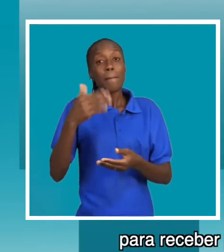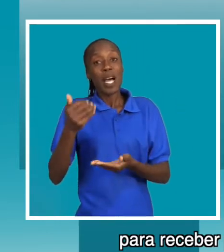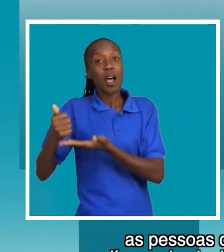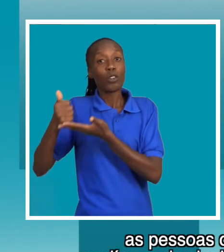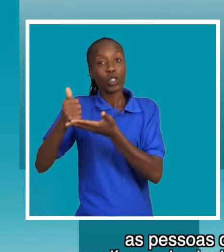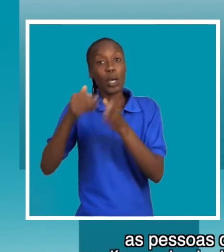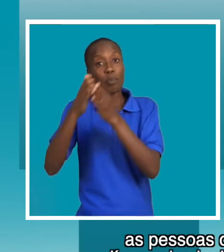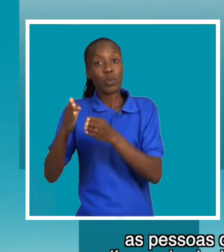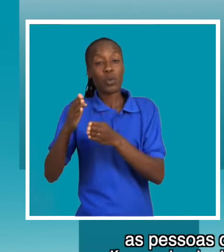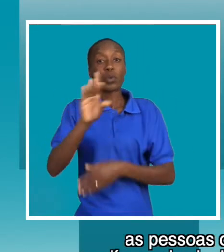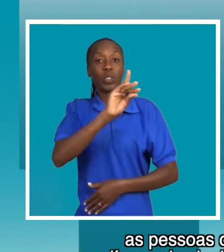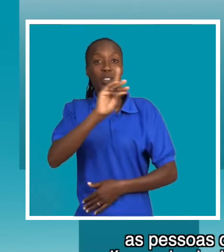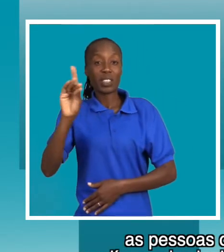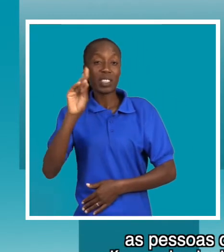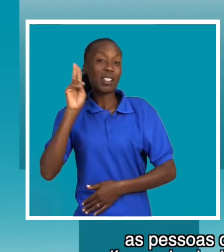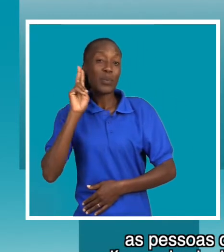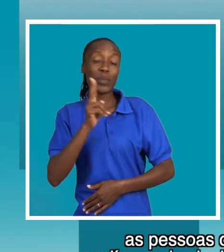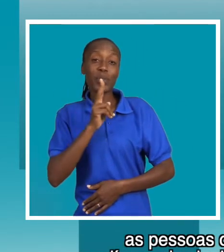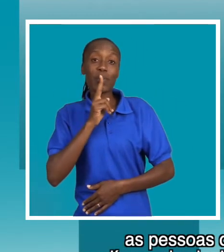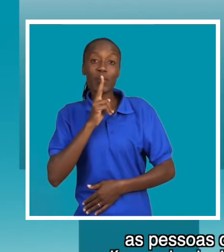auditivas. as pessoas